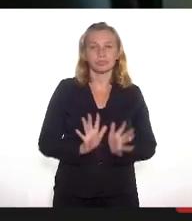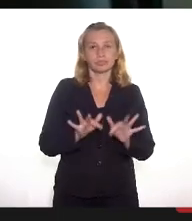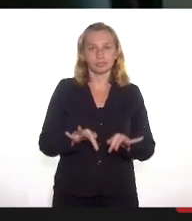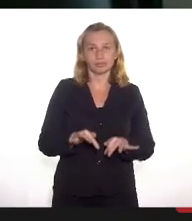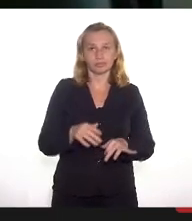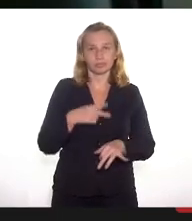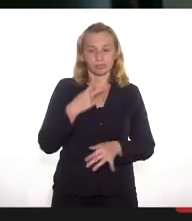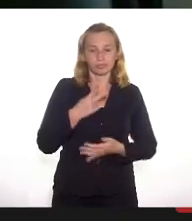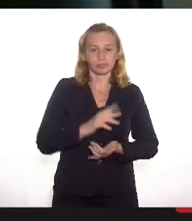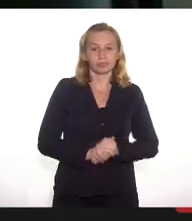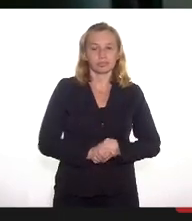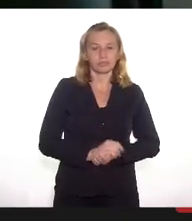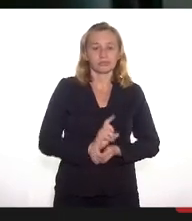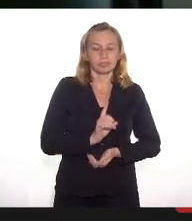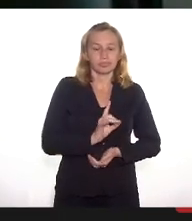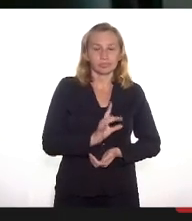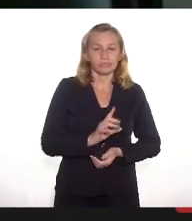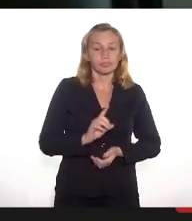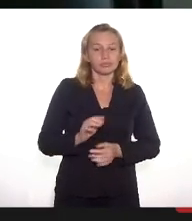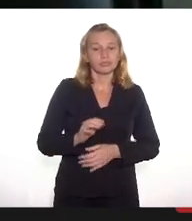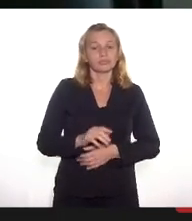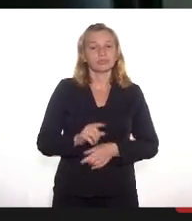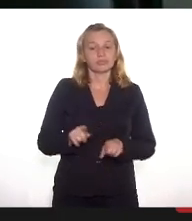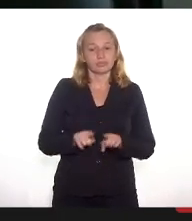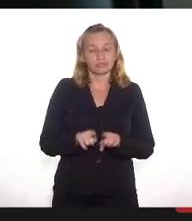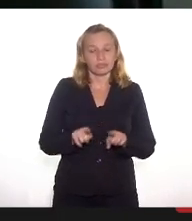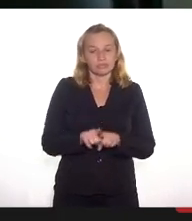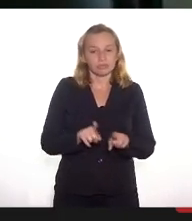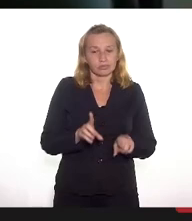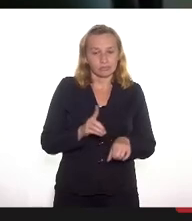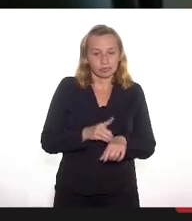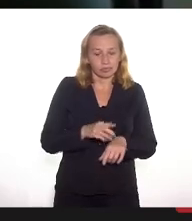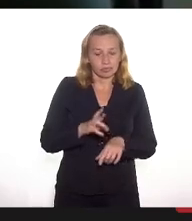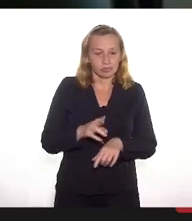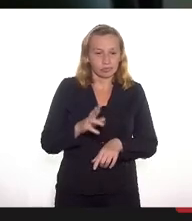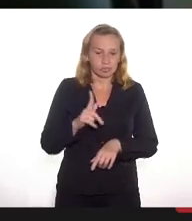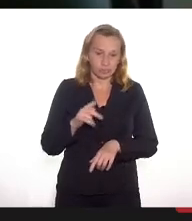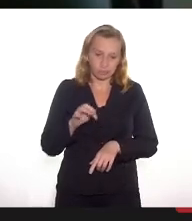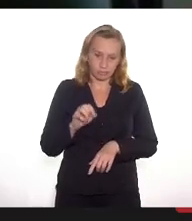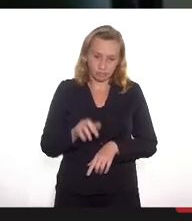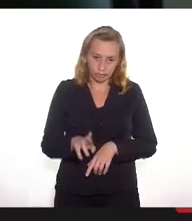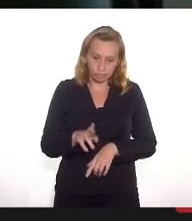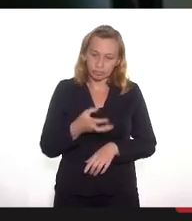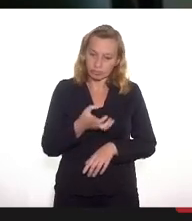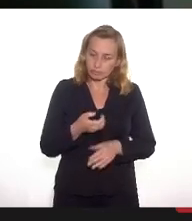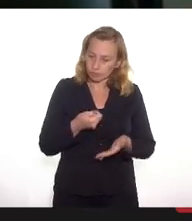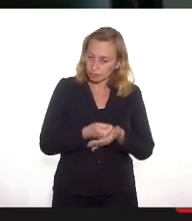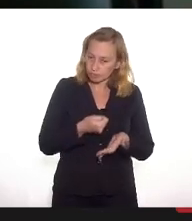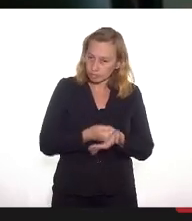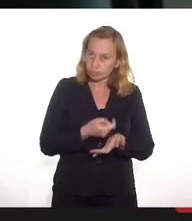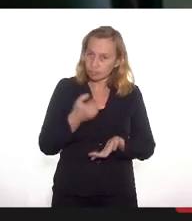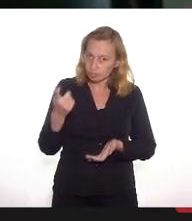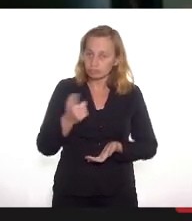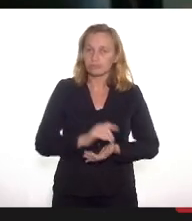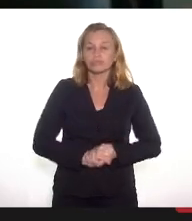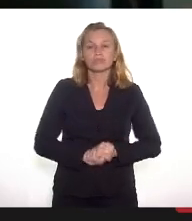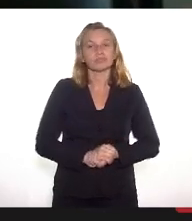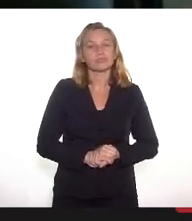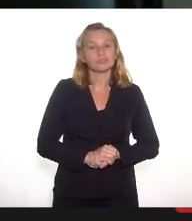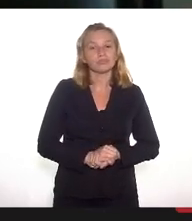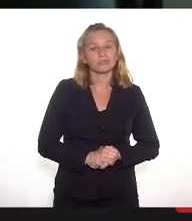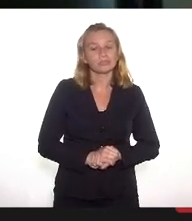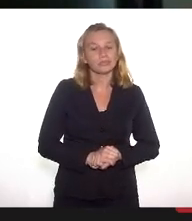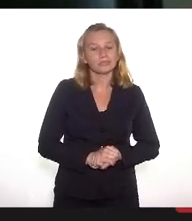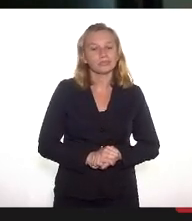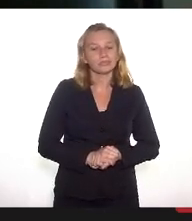é Não só isso que muito bem colocou a dona dragonar que eu quero insistir com a busca ativa né